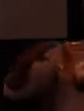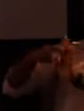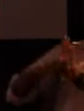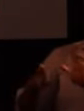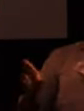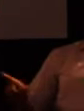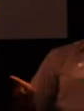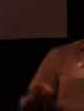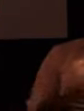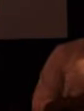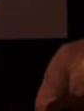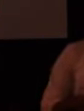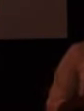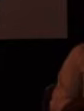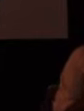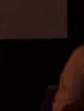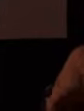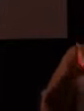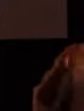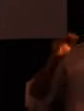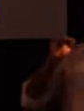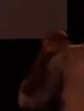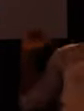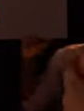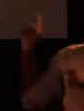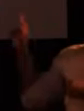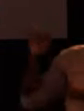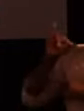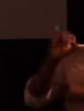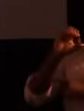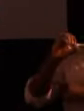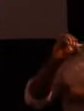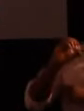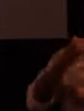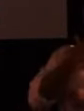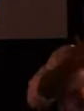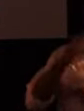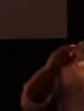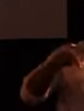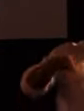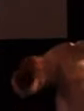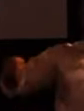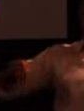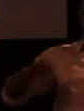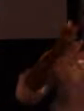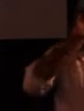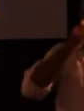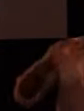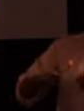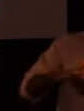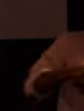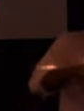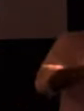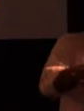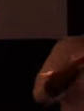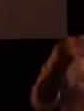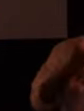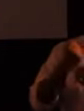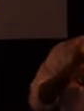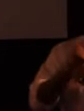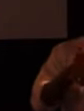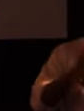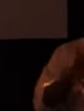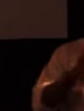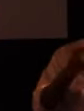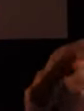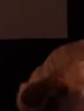E ele precisa atender o índice de ocupação. Ele não pode ocupar 100% do terreno. Você não pode ter uma laje, uma edificação que ocupe 100%.